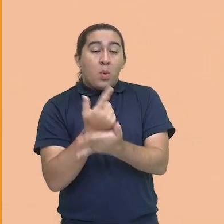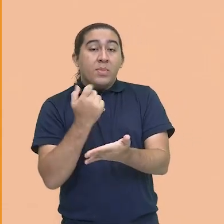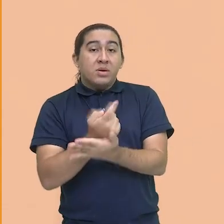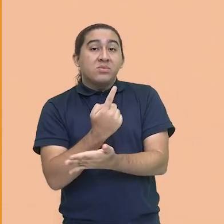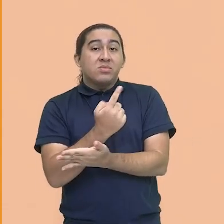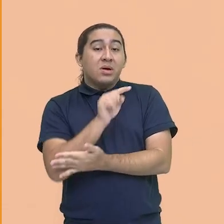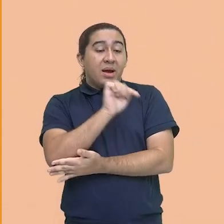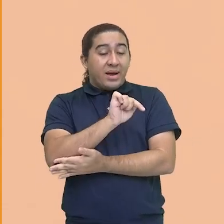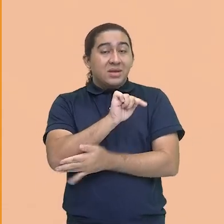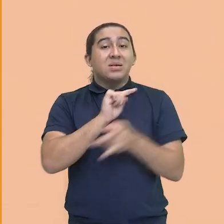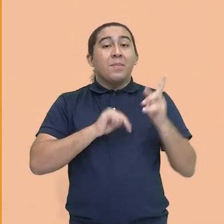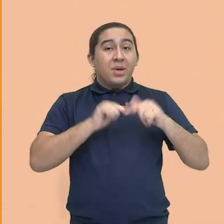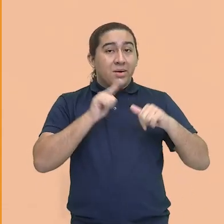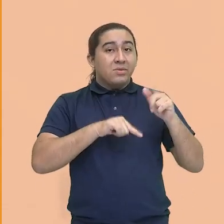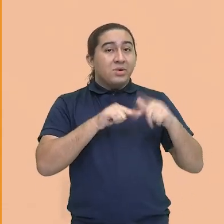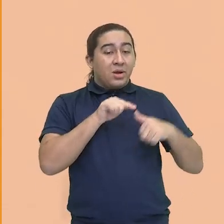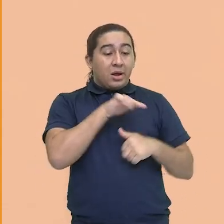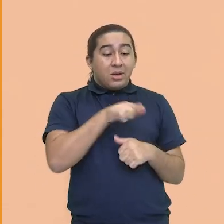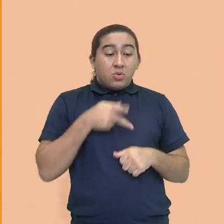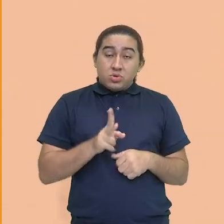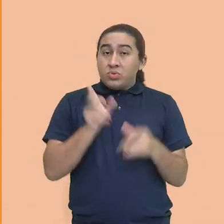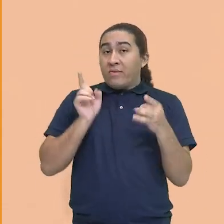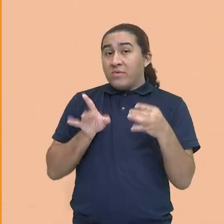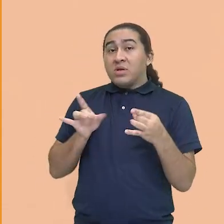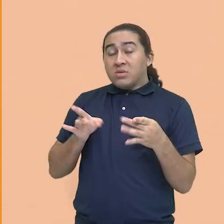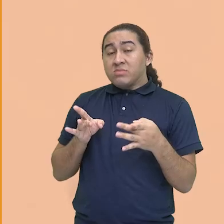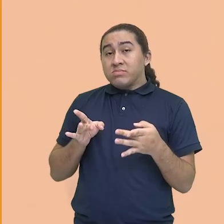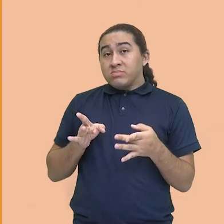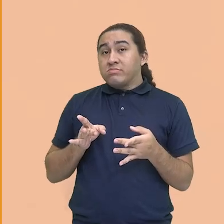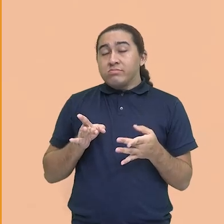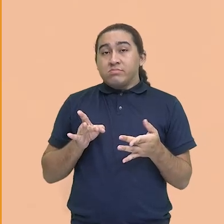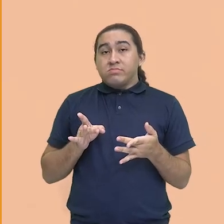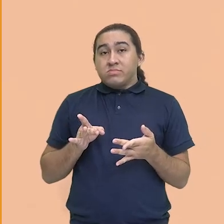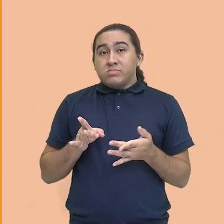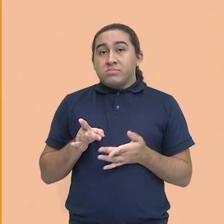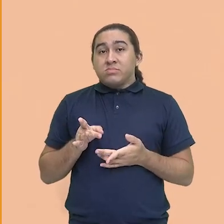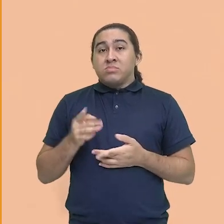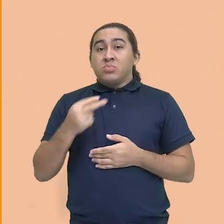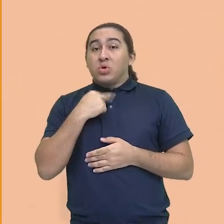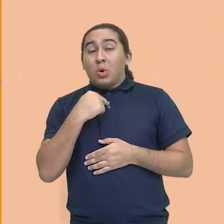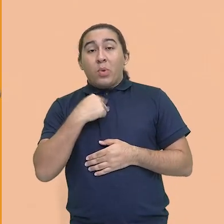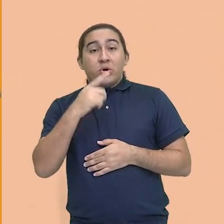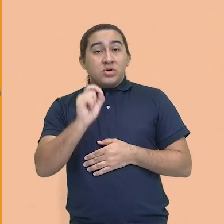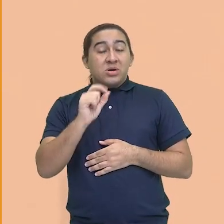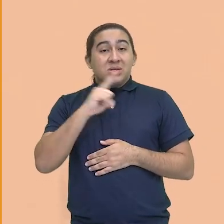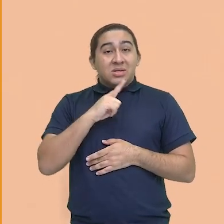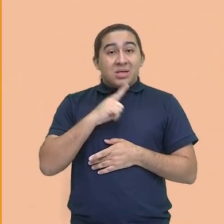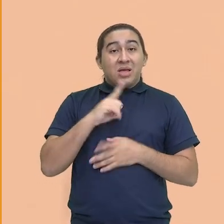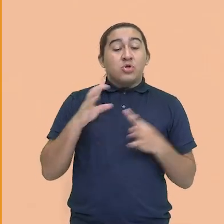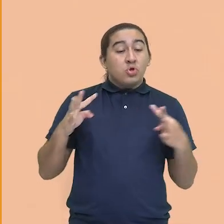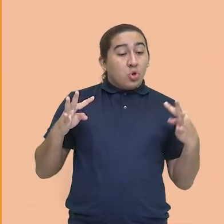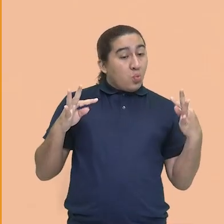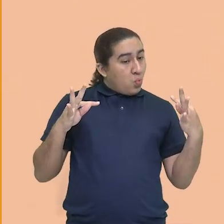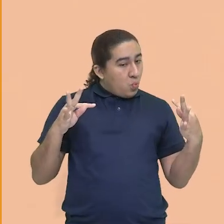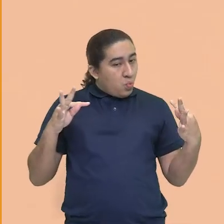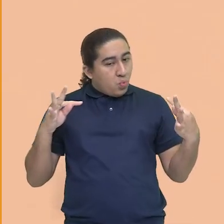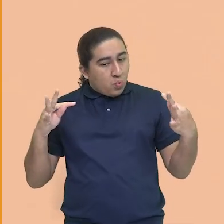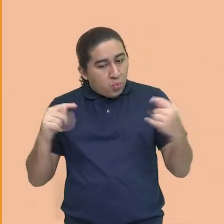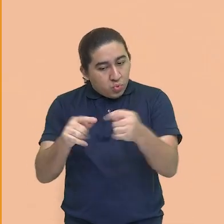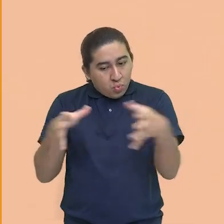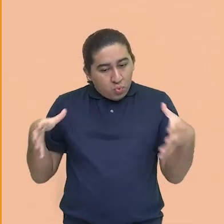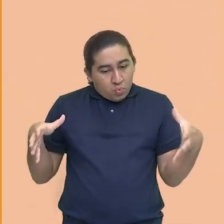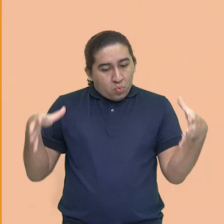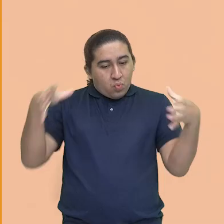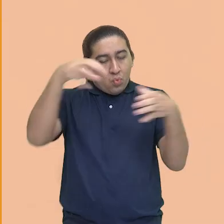Então, é outra coisa, né? Tem aquele ditado, nunca coloque os ovos na mesma cesta, né? Então, um